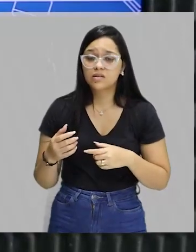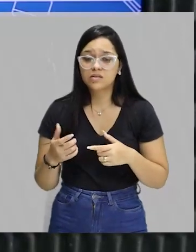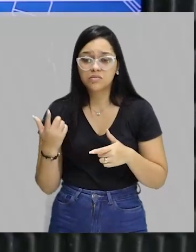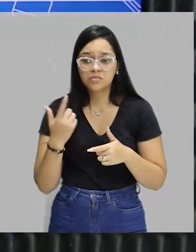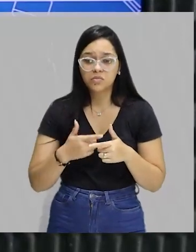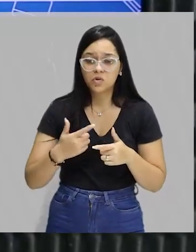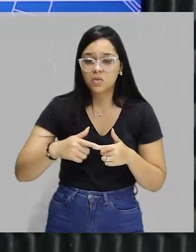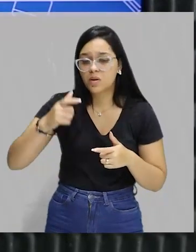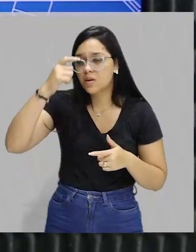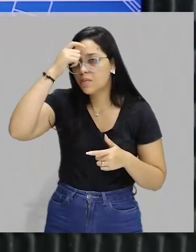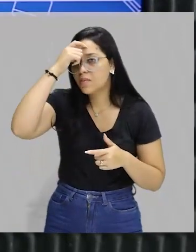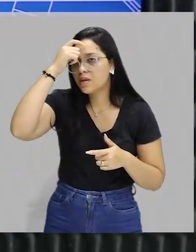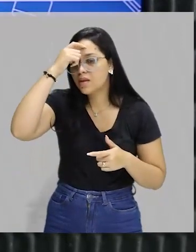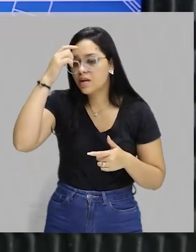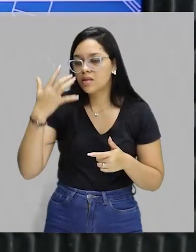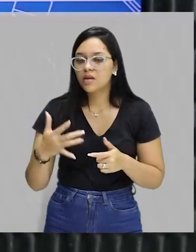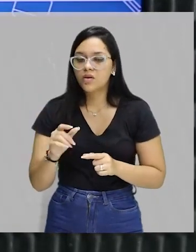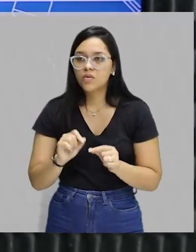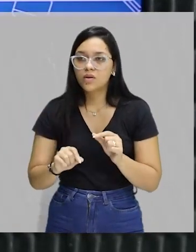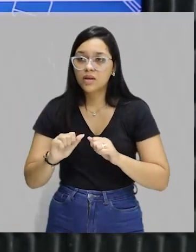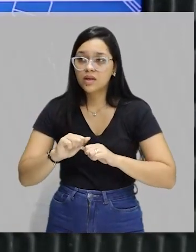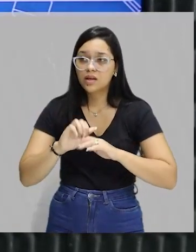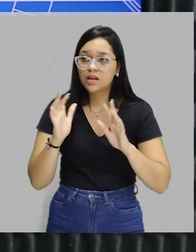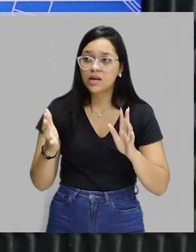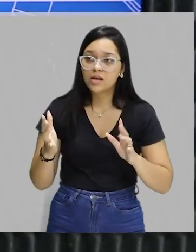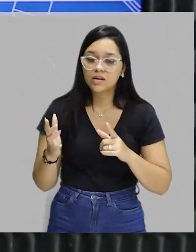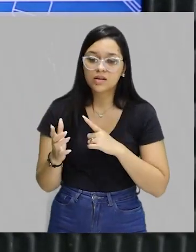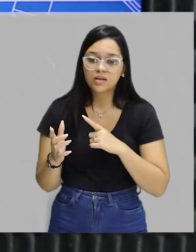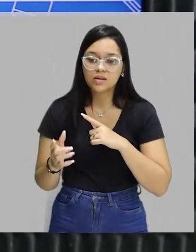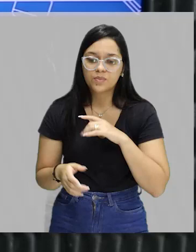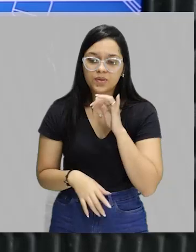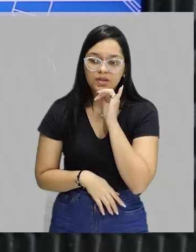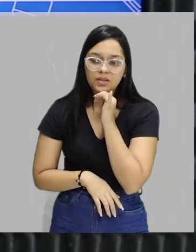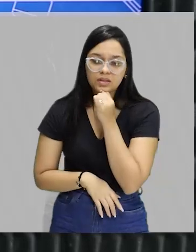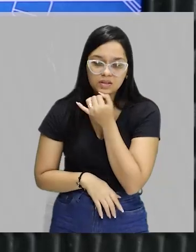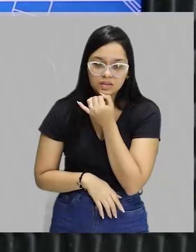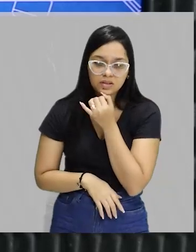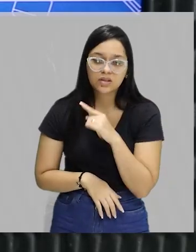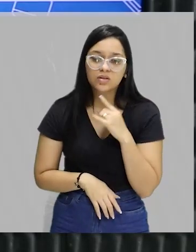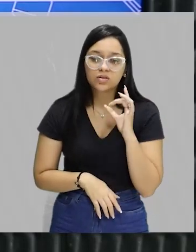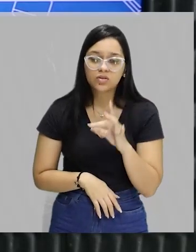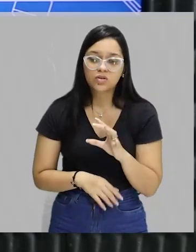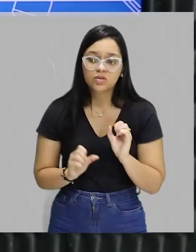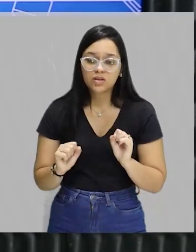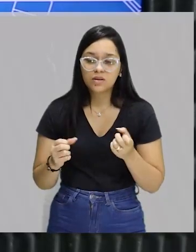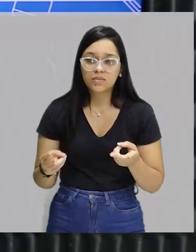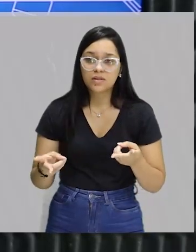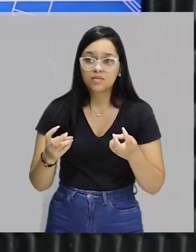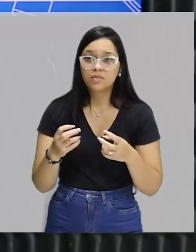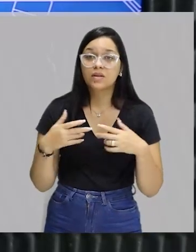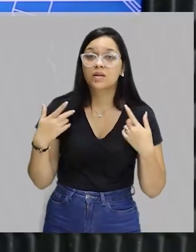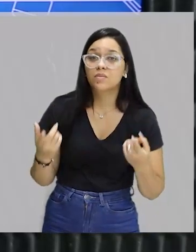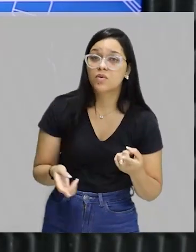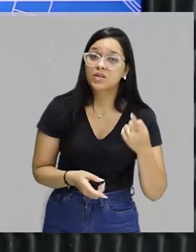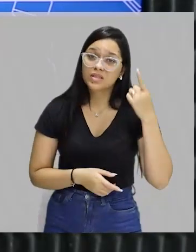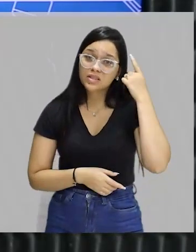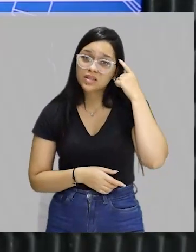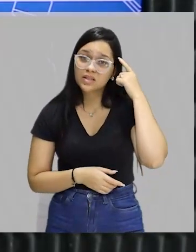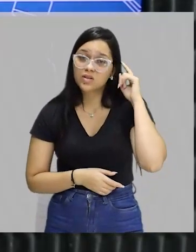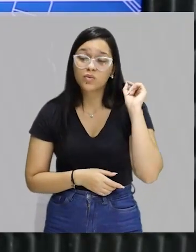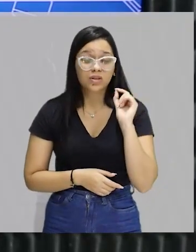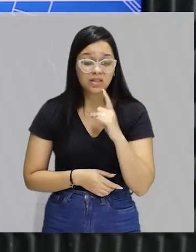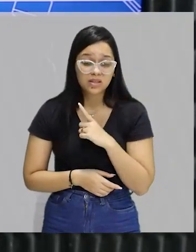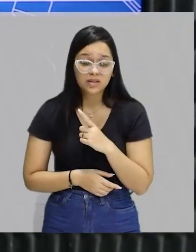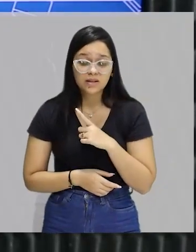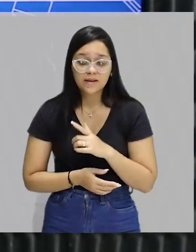problema mental e isso deixa claro a obra dele numa tristeza gigantesca que a gente só consegue perceber depois que entende o que está